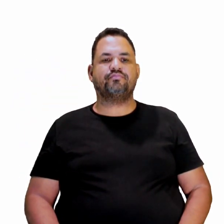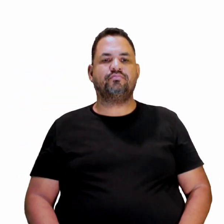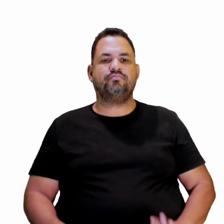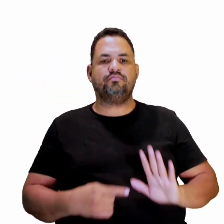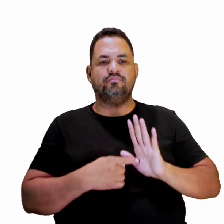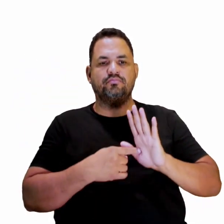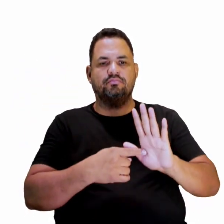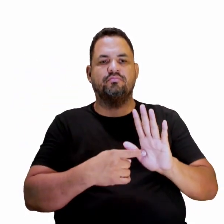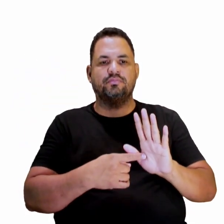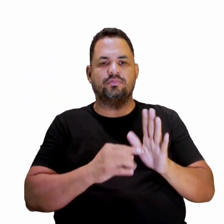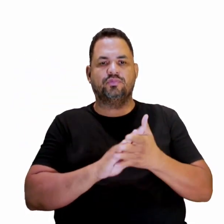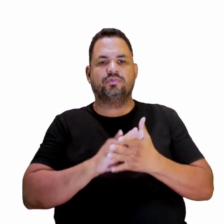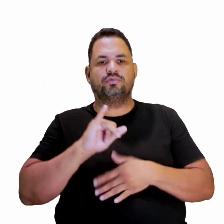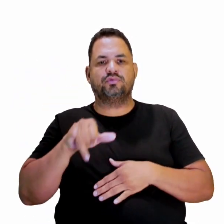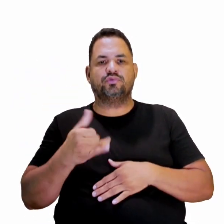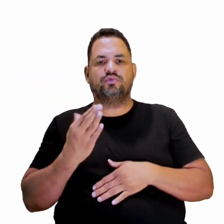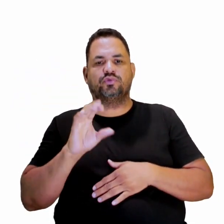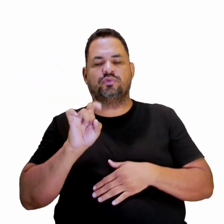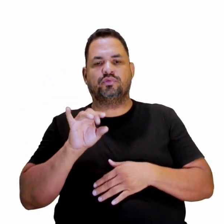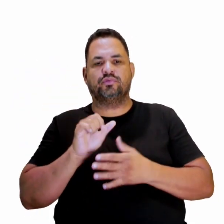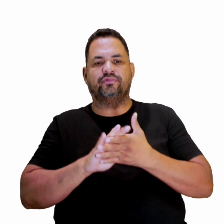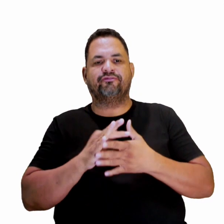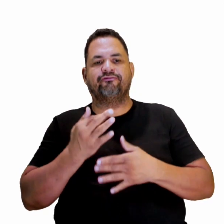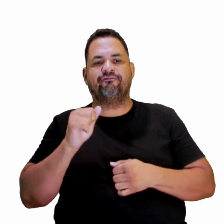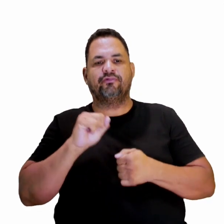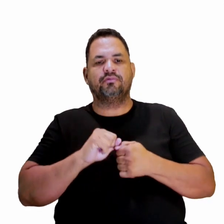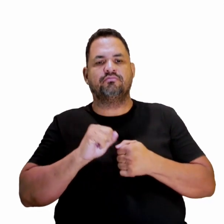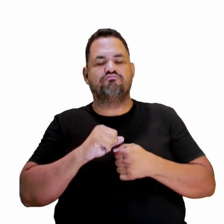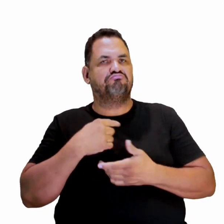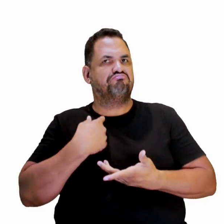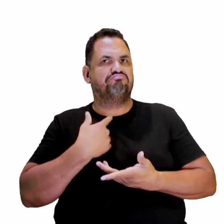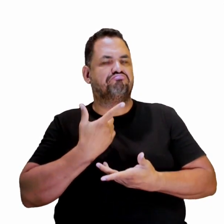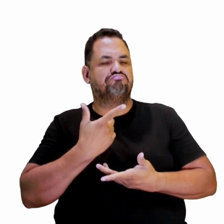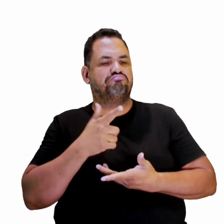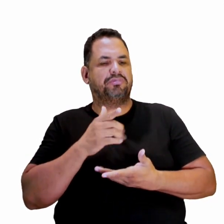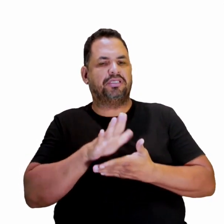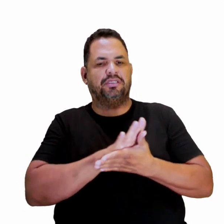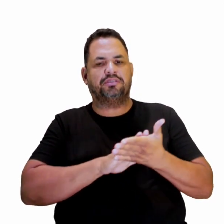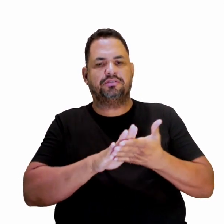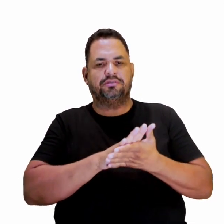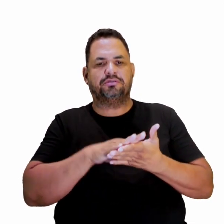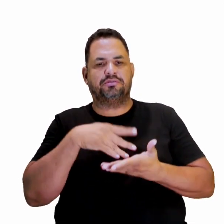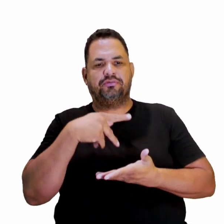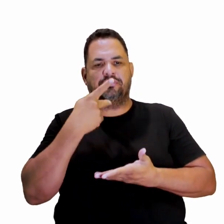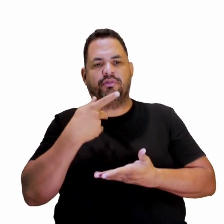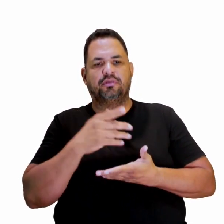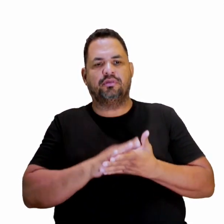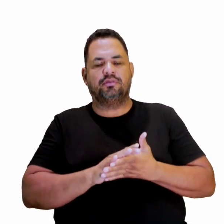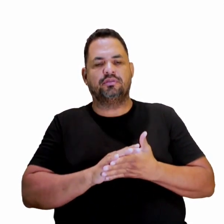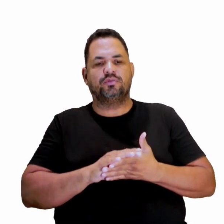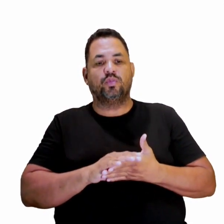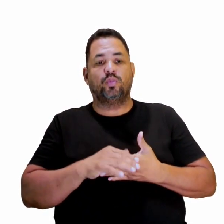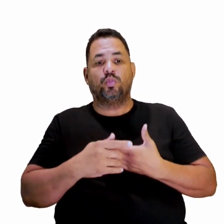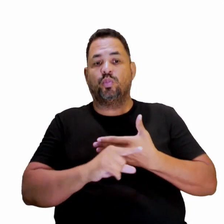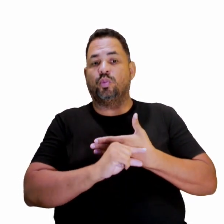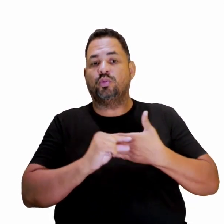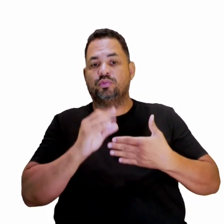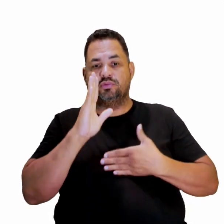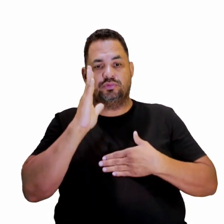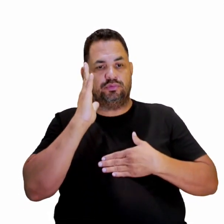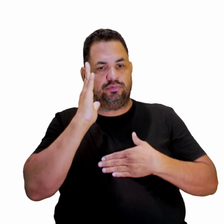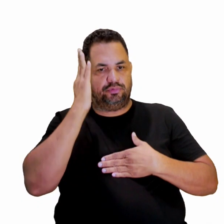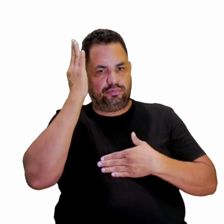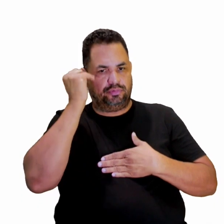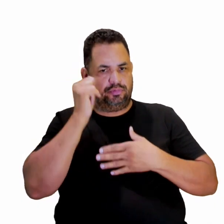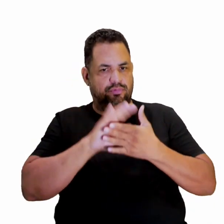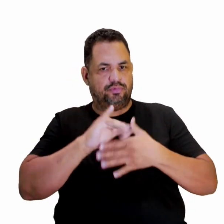explícito o que o Joey fez? Não há muito a ser dito? O autor sabe o que o Joey vai dizer? Ele acha que Joey pode